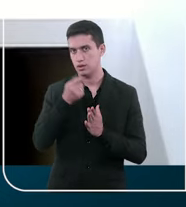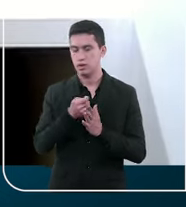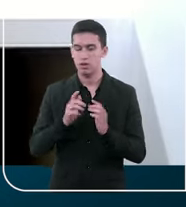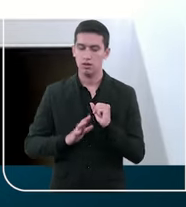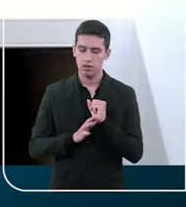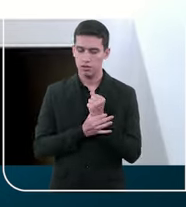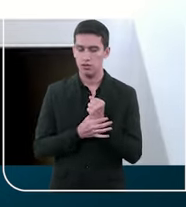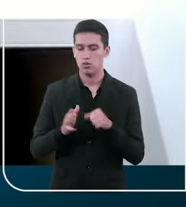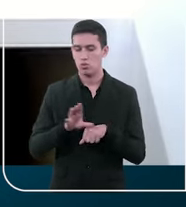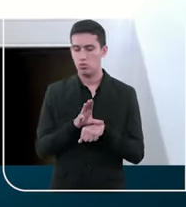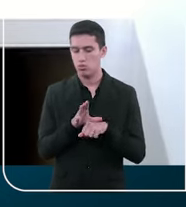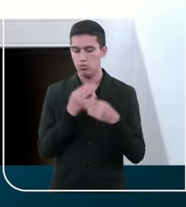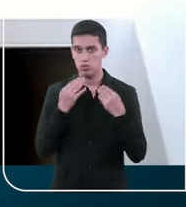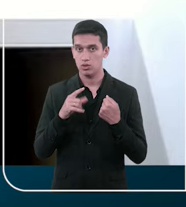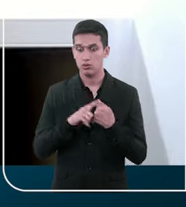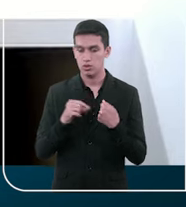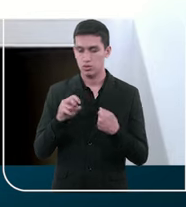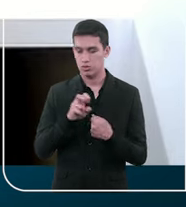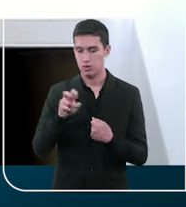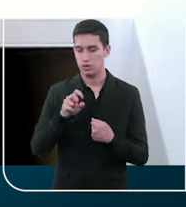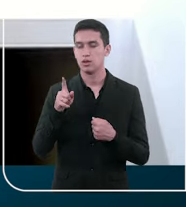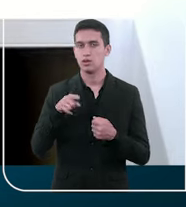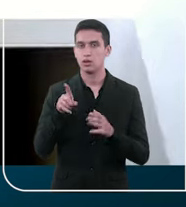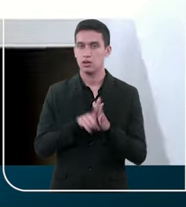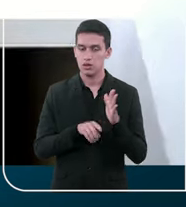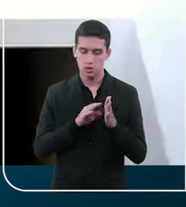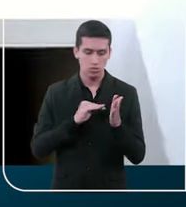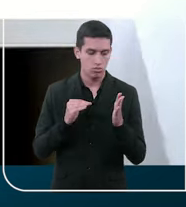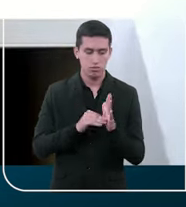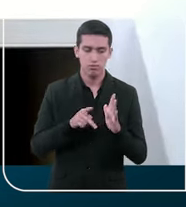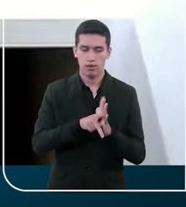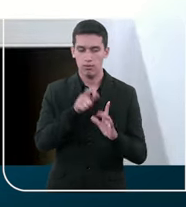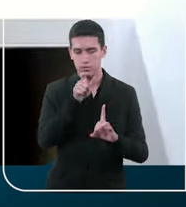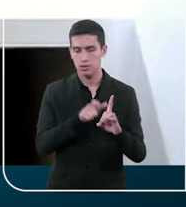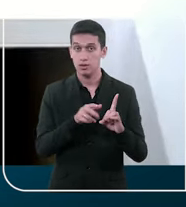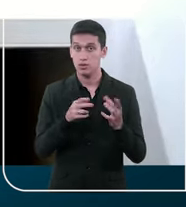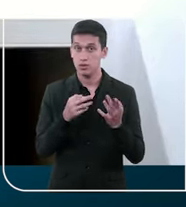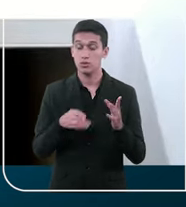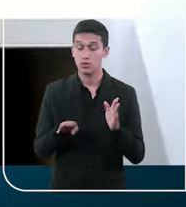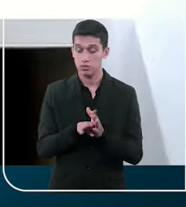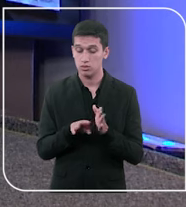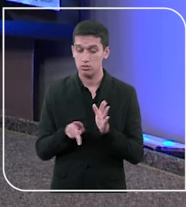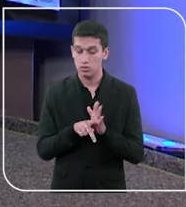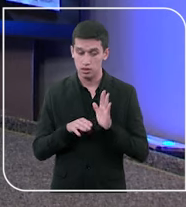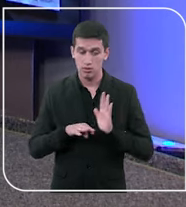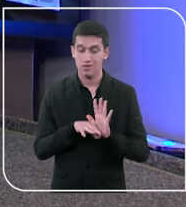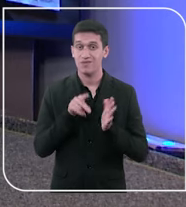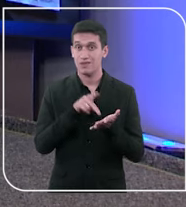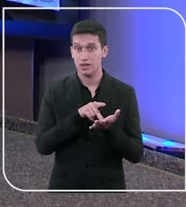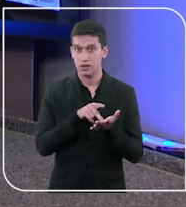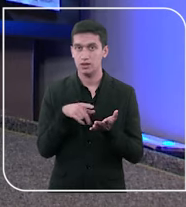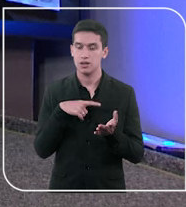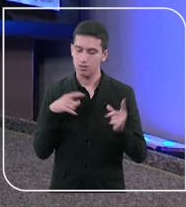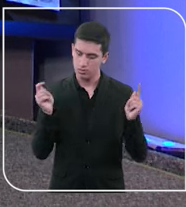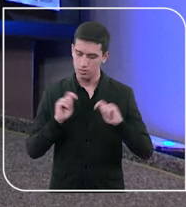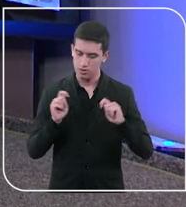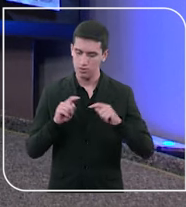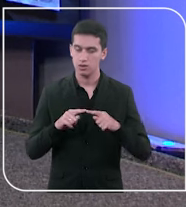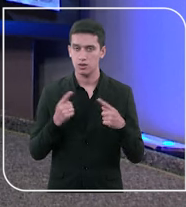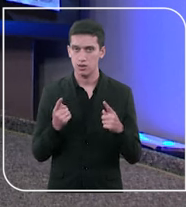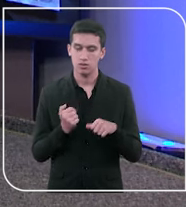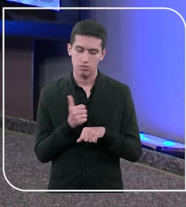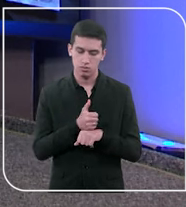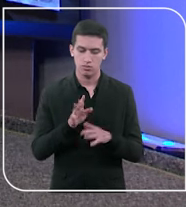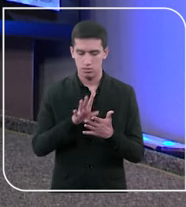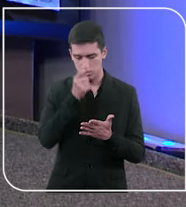uma garantia constitucional prevista no artigo 5º, ou seja, um direito e garantia fundamental do indivíduo. Então, como viria para favorecer necessariamente,